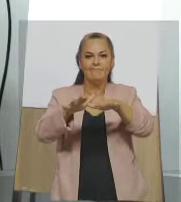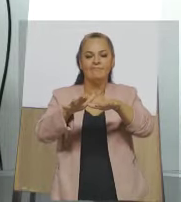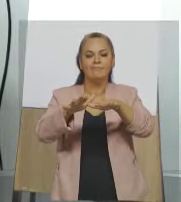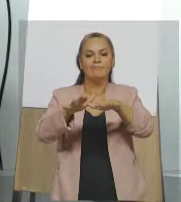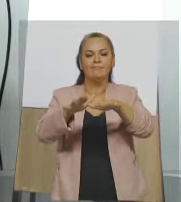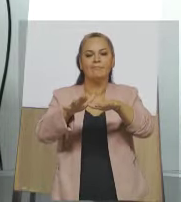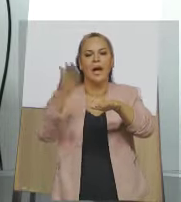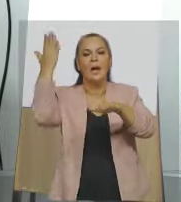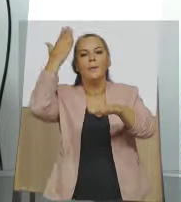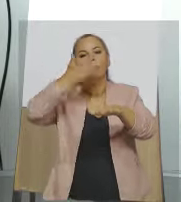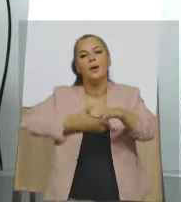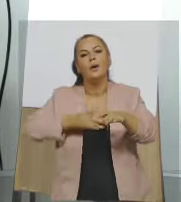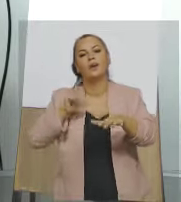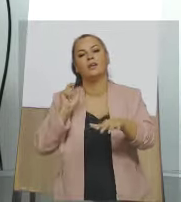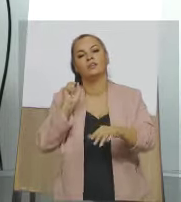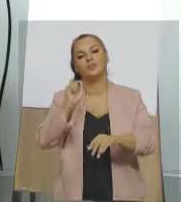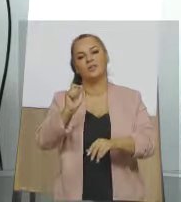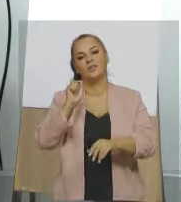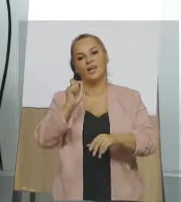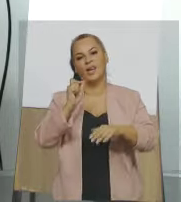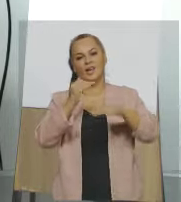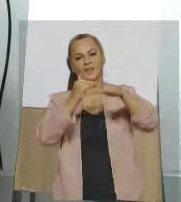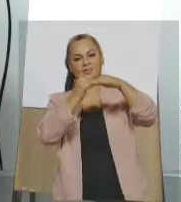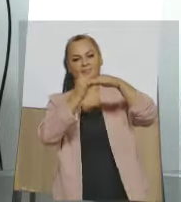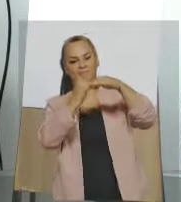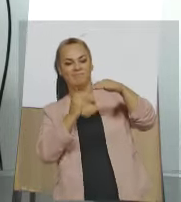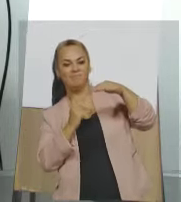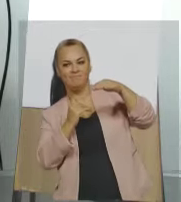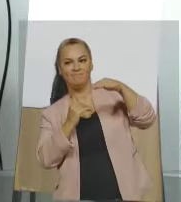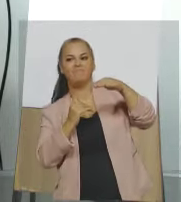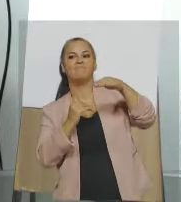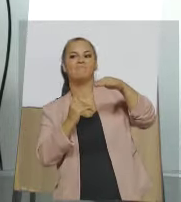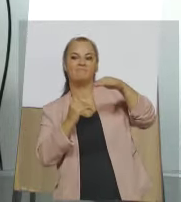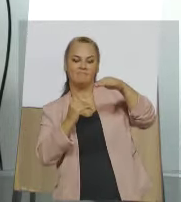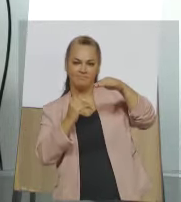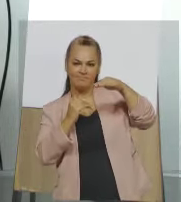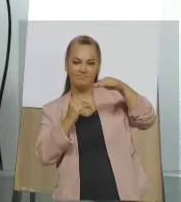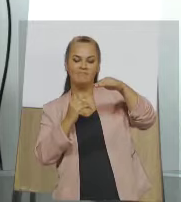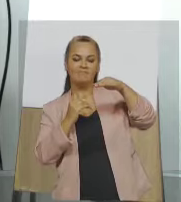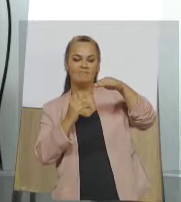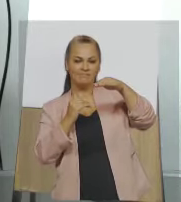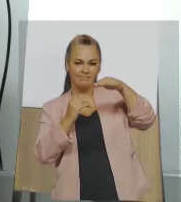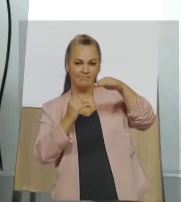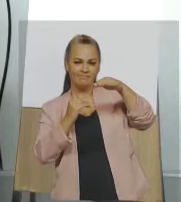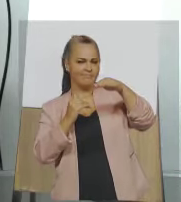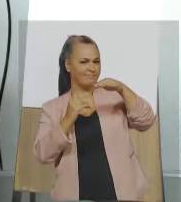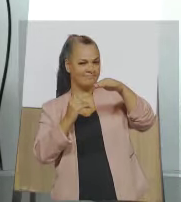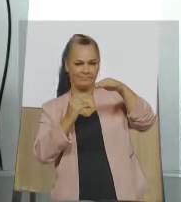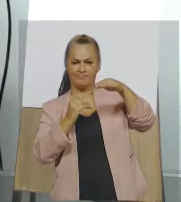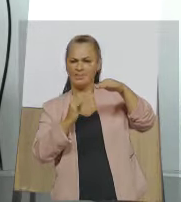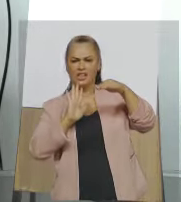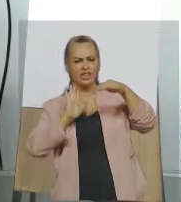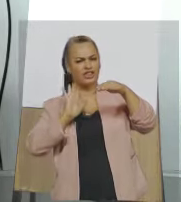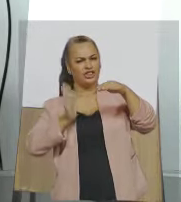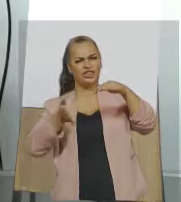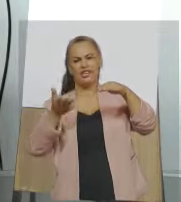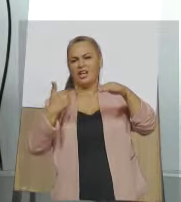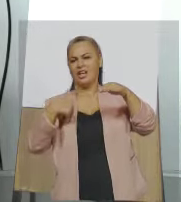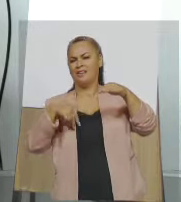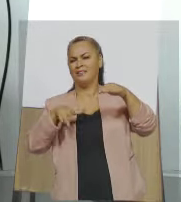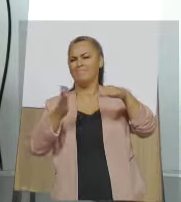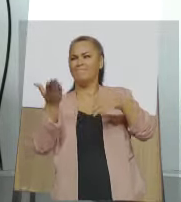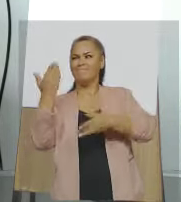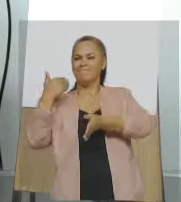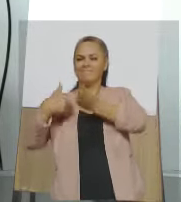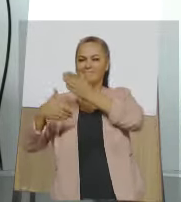desigualdade, um problema social que já acontecia, só que traz à tona e fica muito